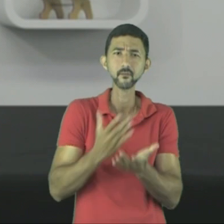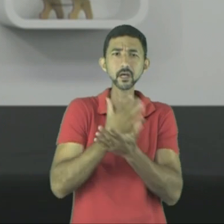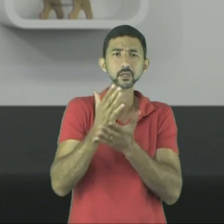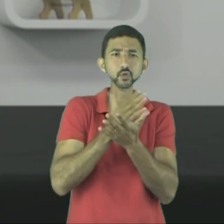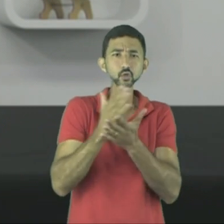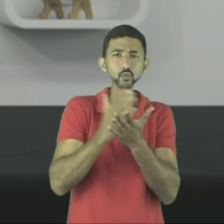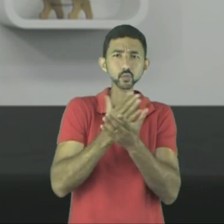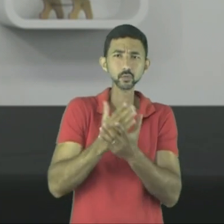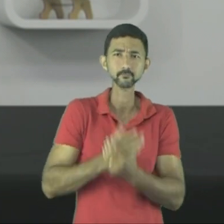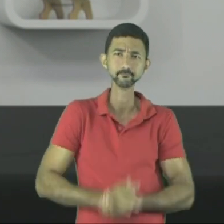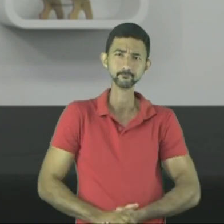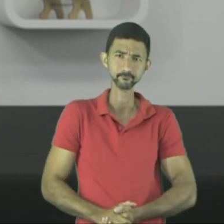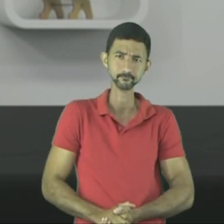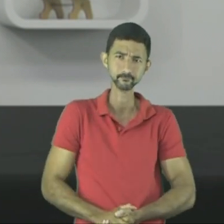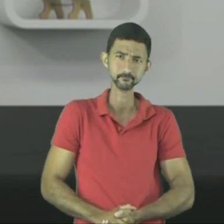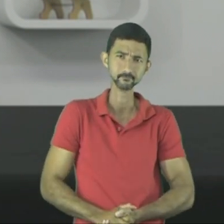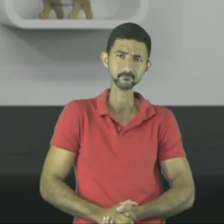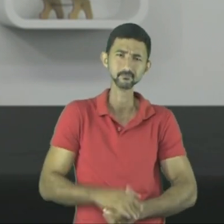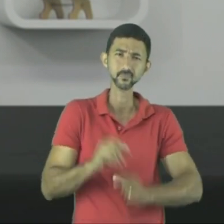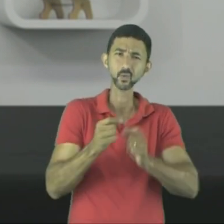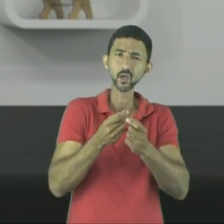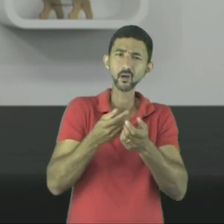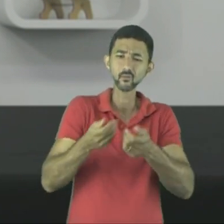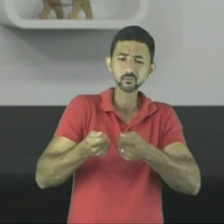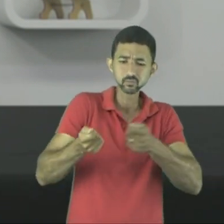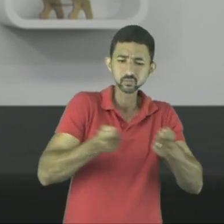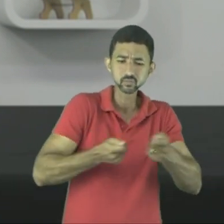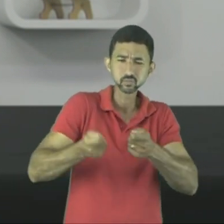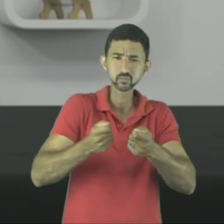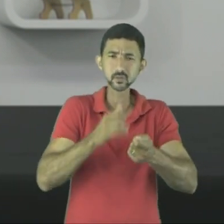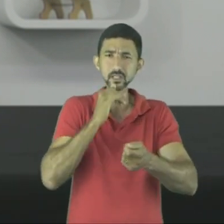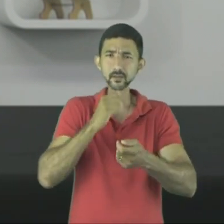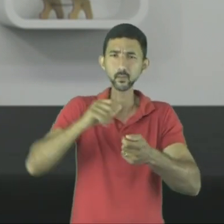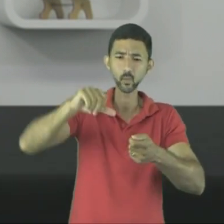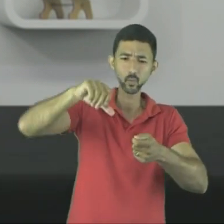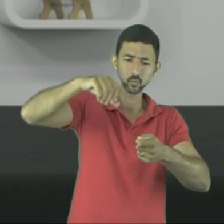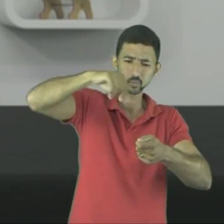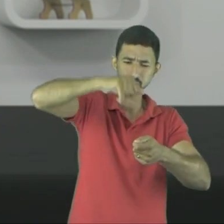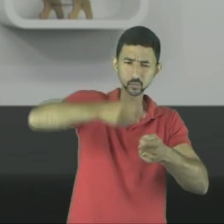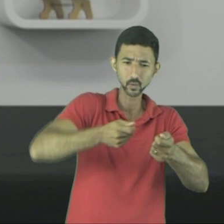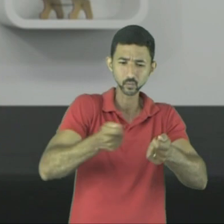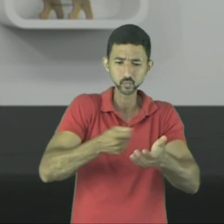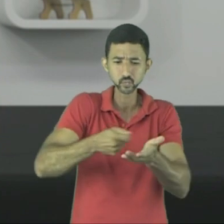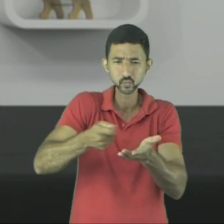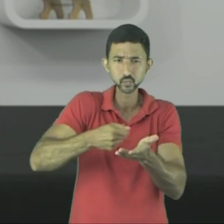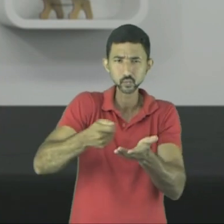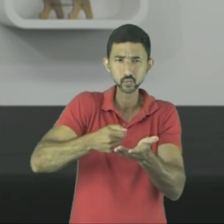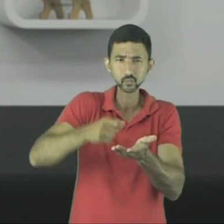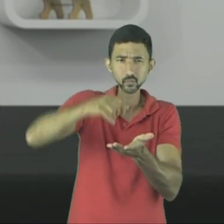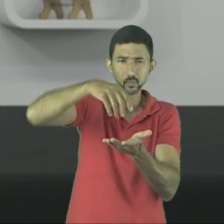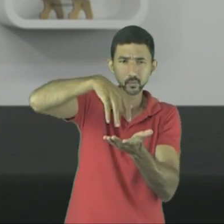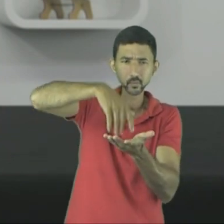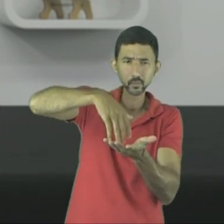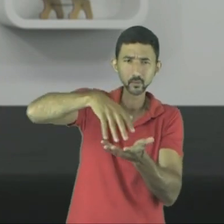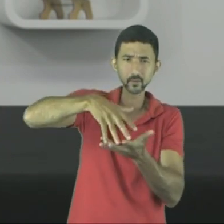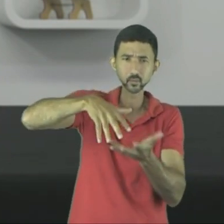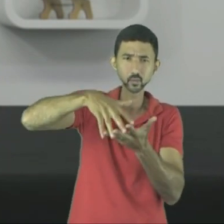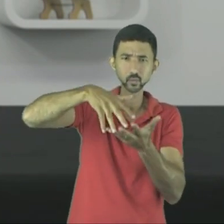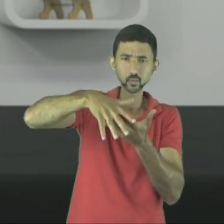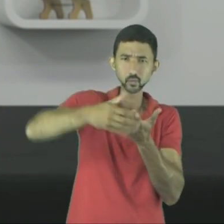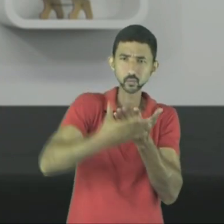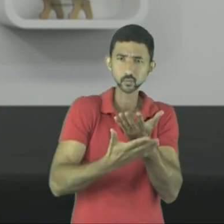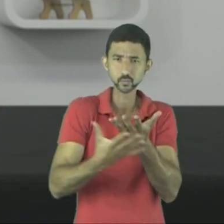de Eratóstenes. Crivo parece aquele negócio que a gente usa na cozinha lá. É justamente isso,